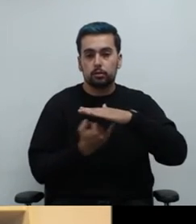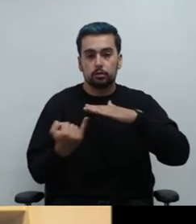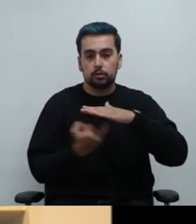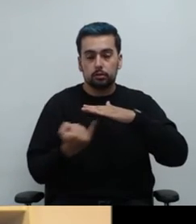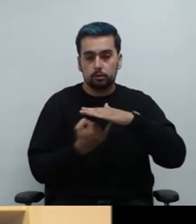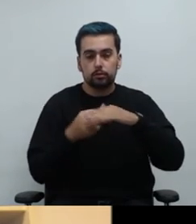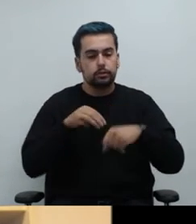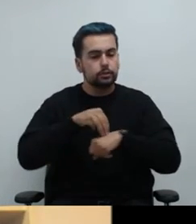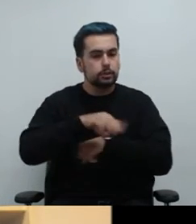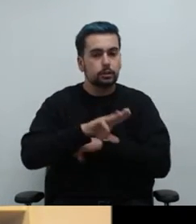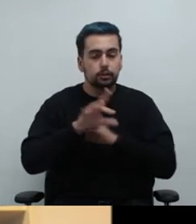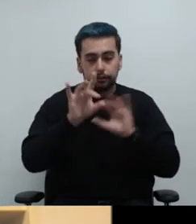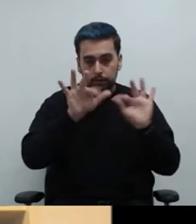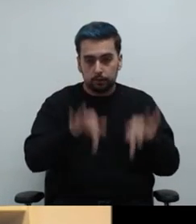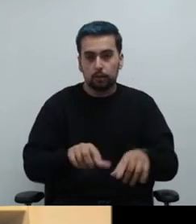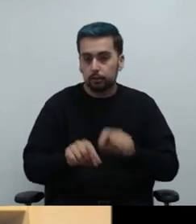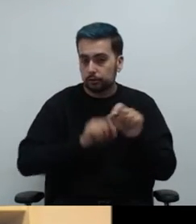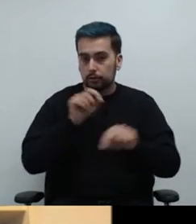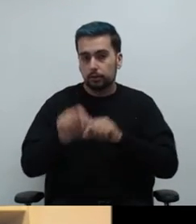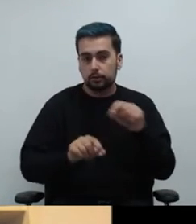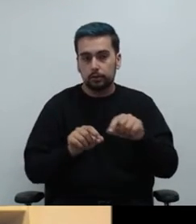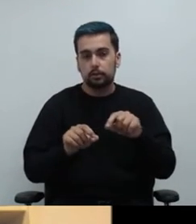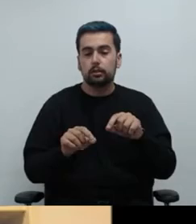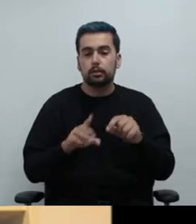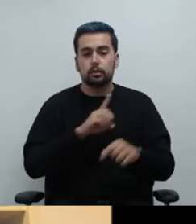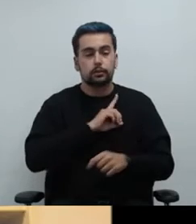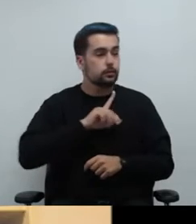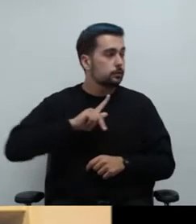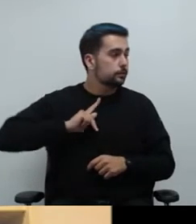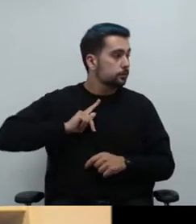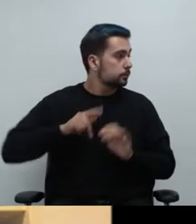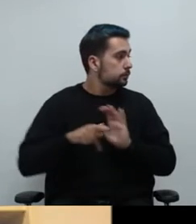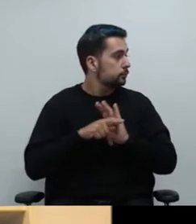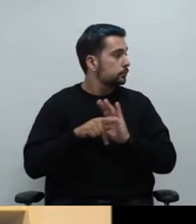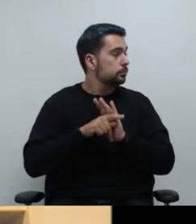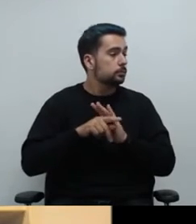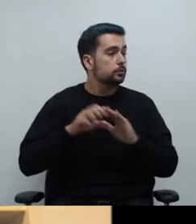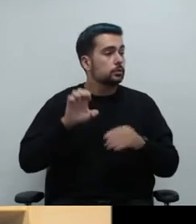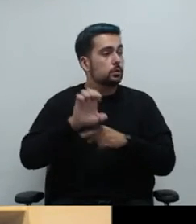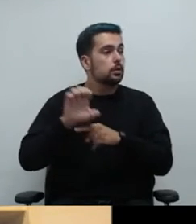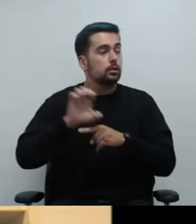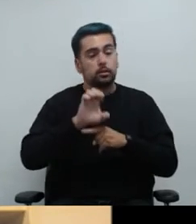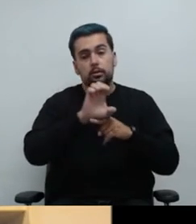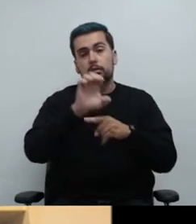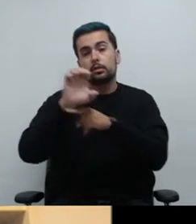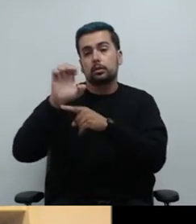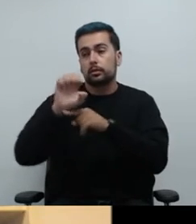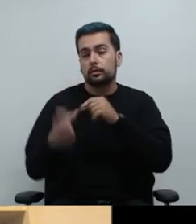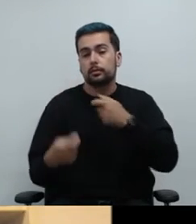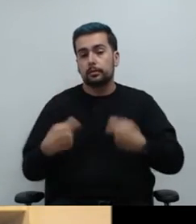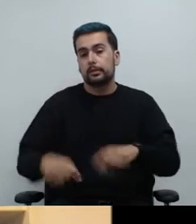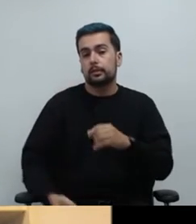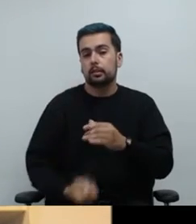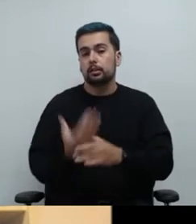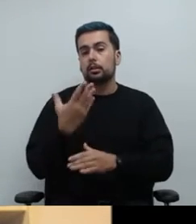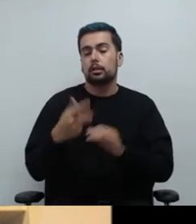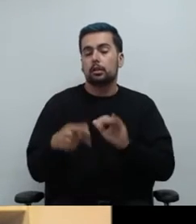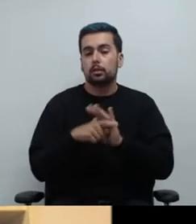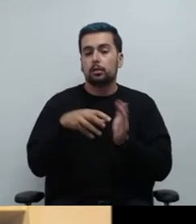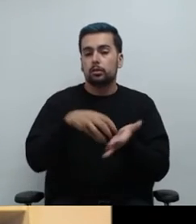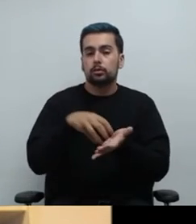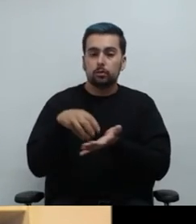das recomendações finais foi que as defensorias públicas dos estados devem criar